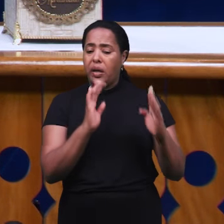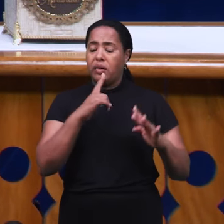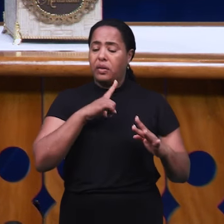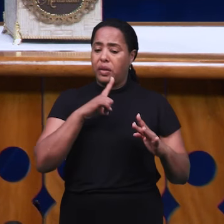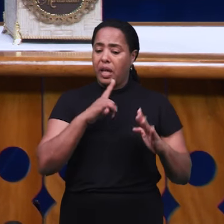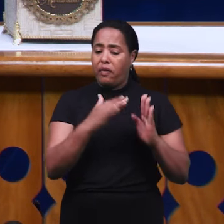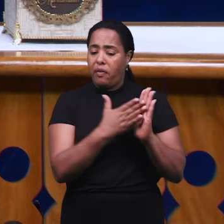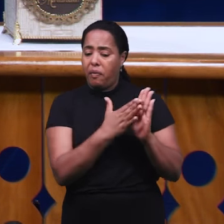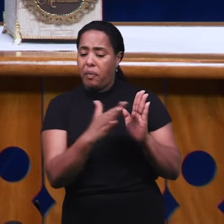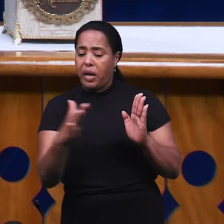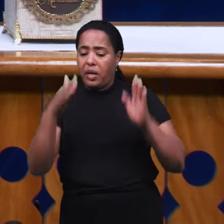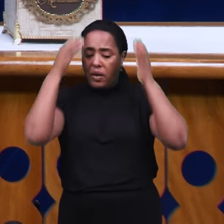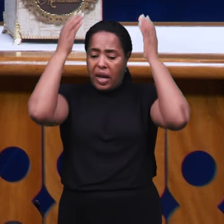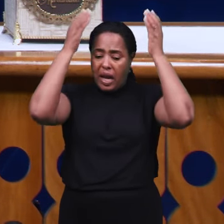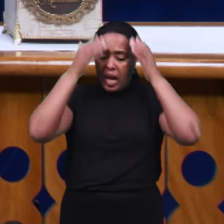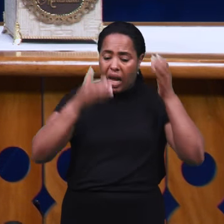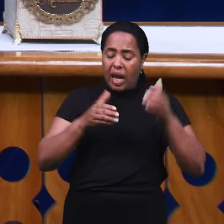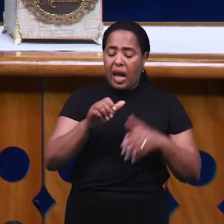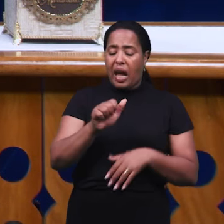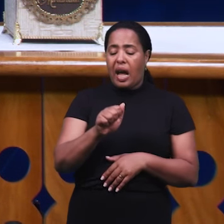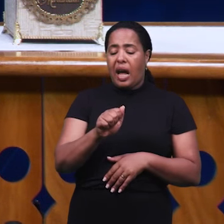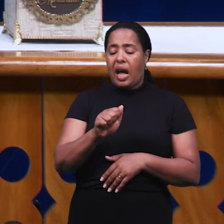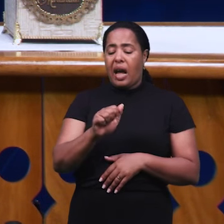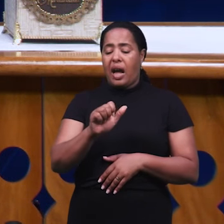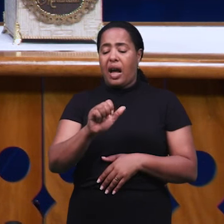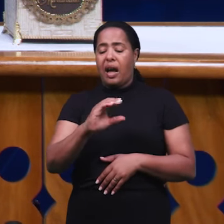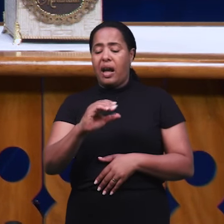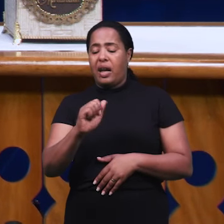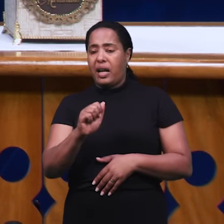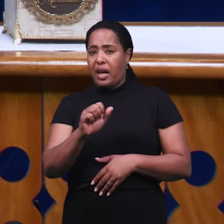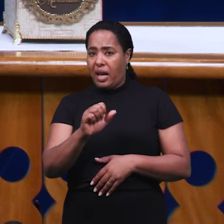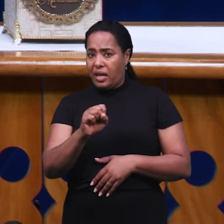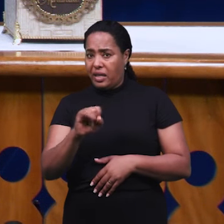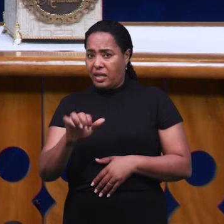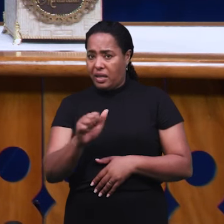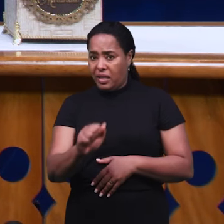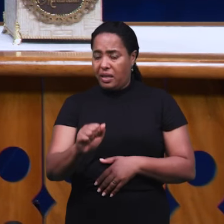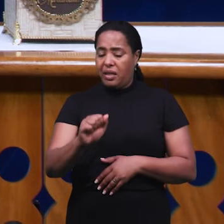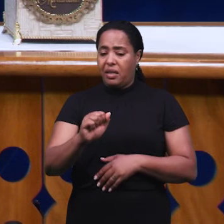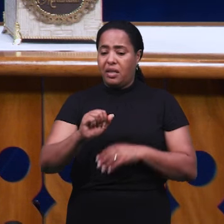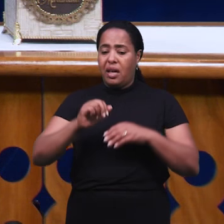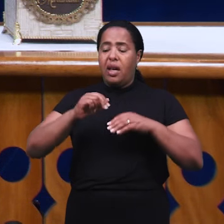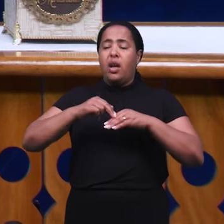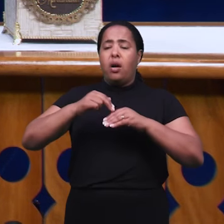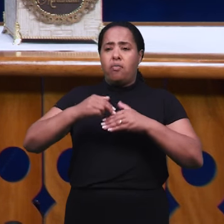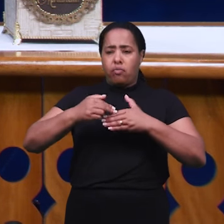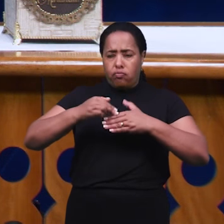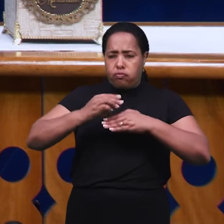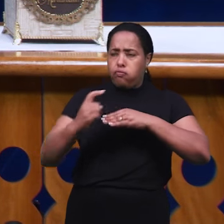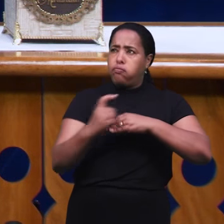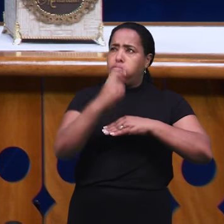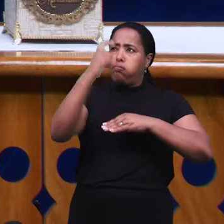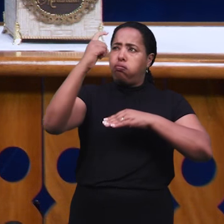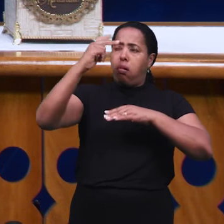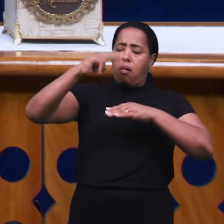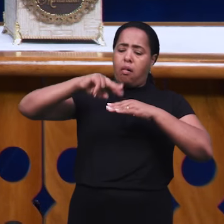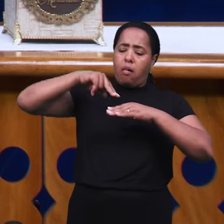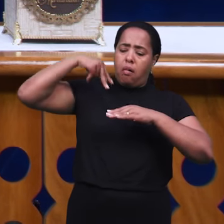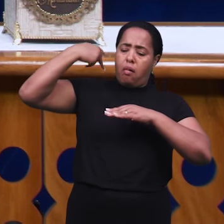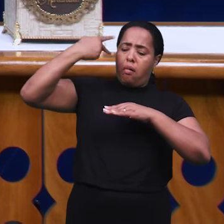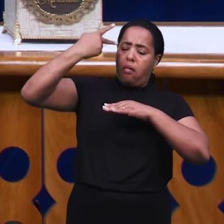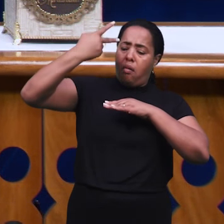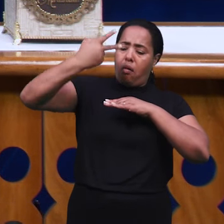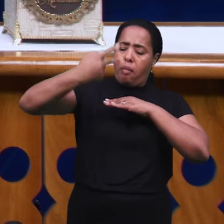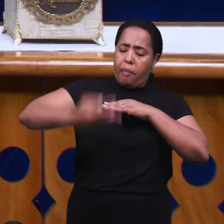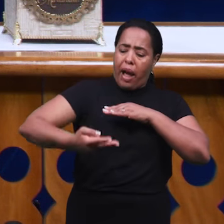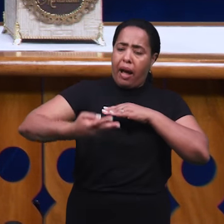no período dos reis, que o rei Acasias, ele tinha tido um acidente. Ele caiu de um lugar alto, pela grade, de um